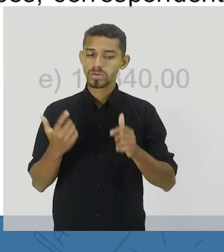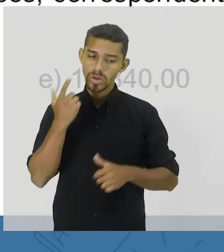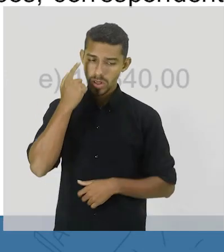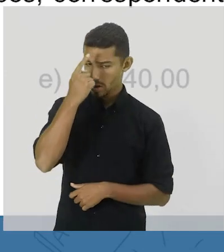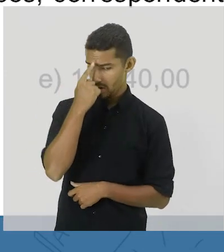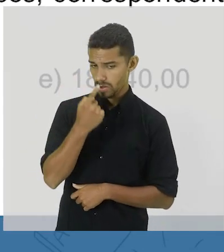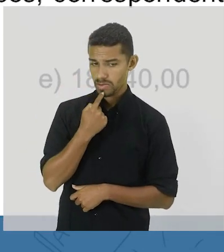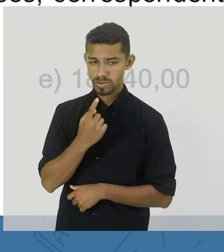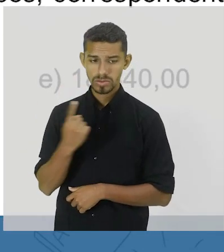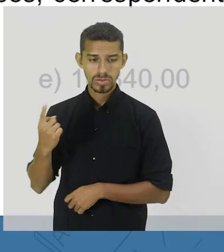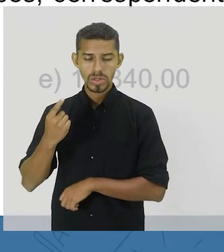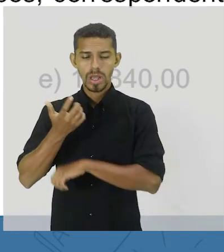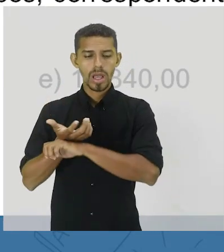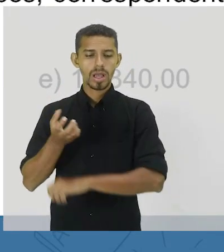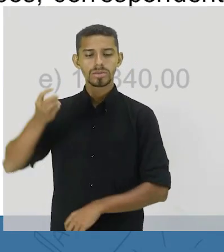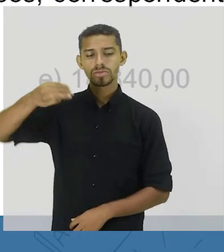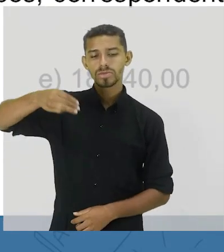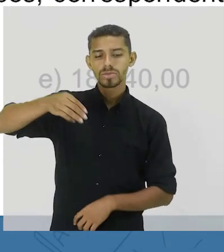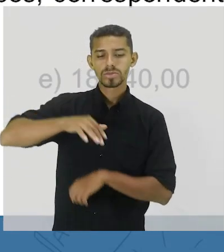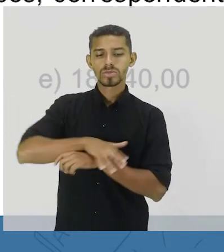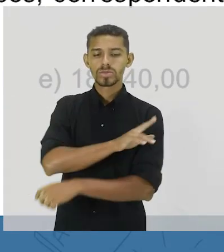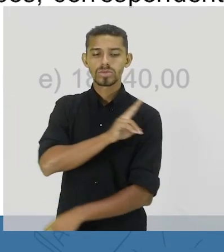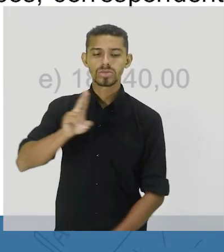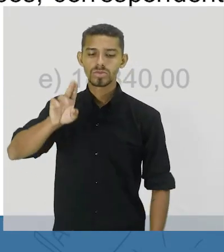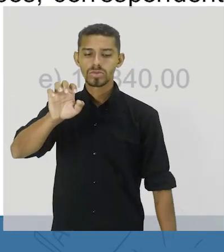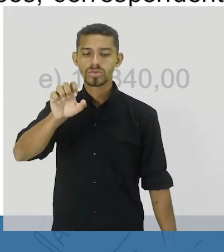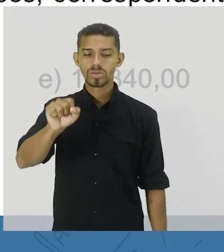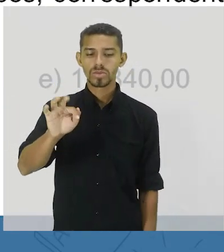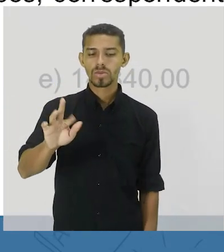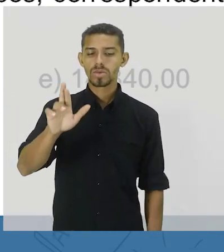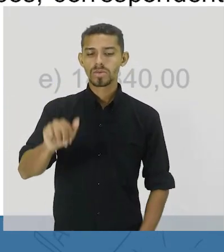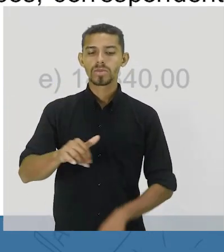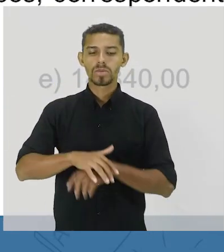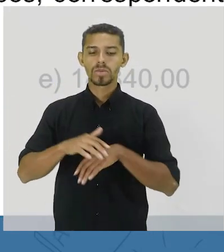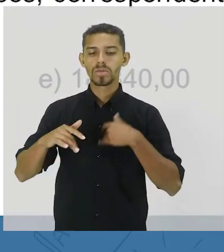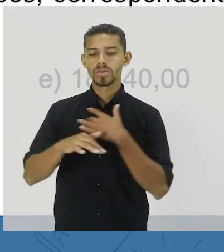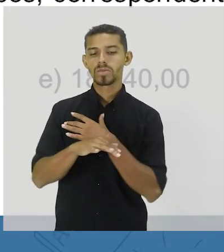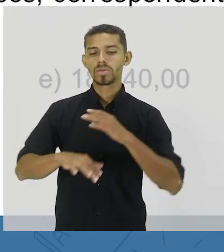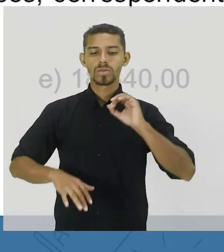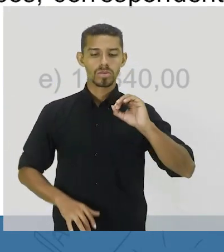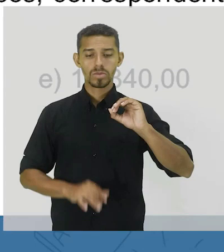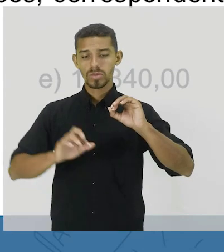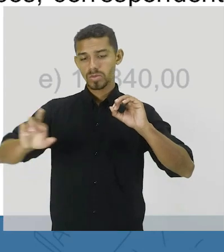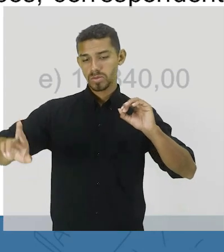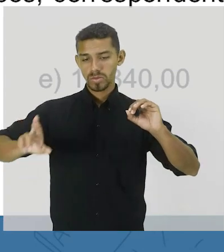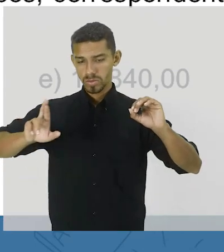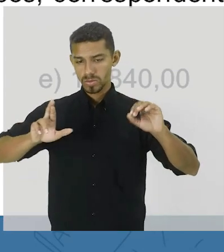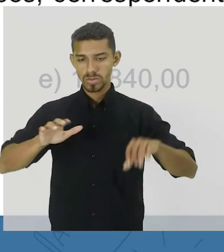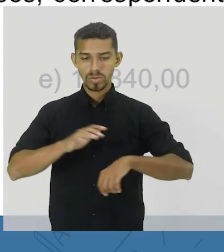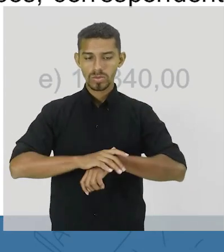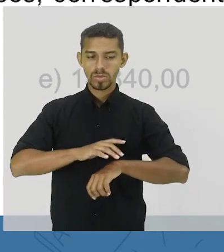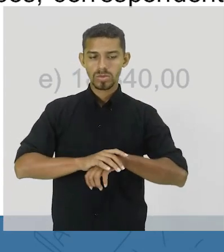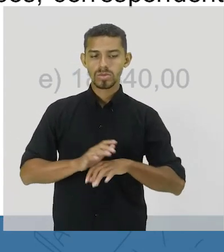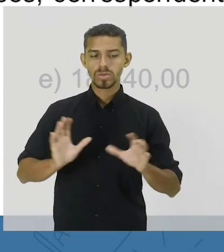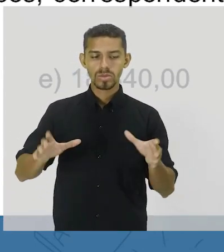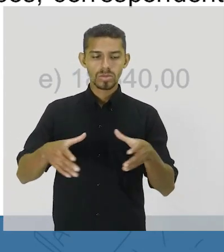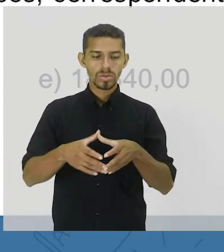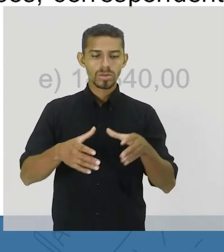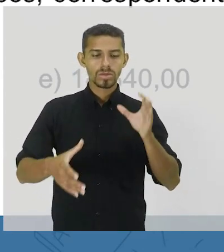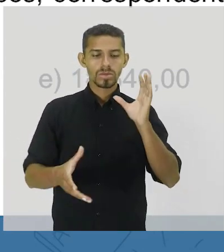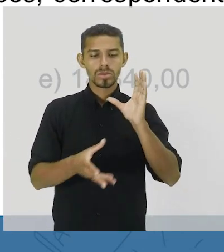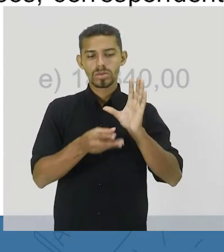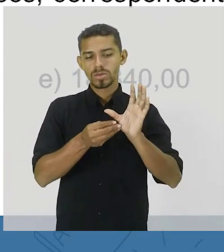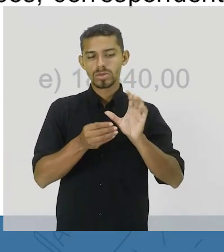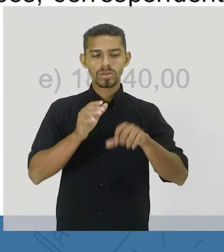Em matemática, chamamos de esfera de centro O e raio R o conjunto dos pontos do